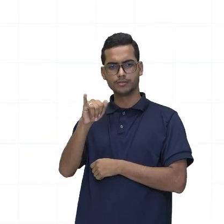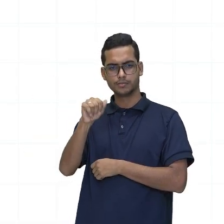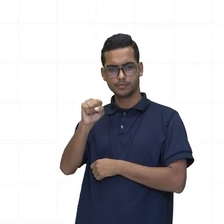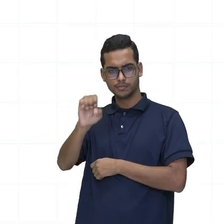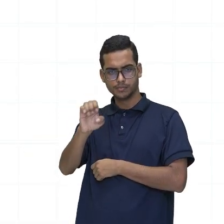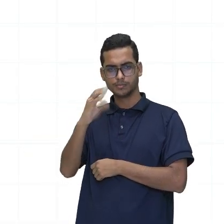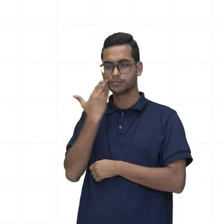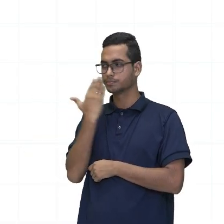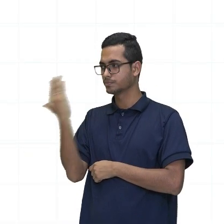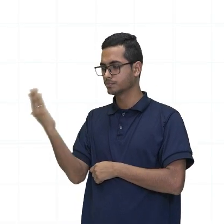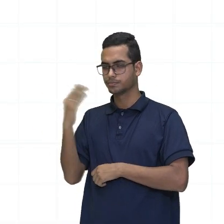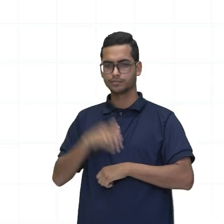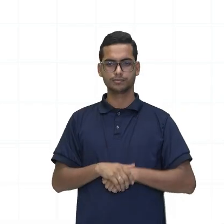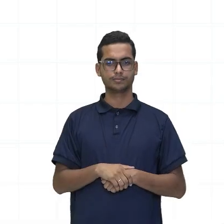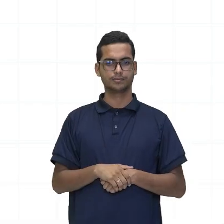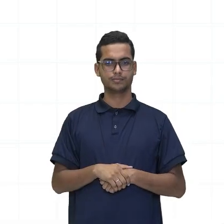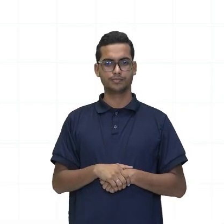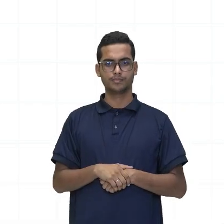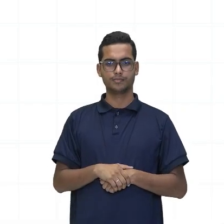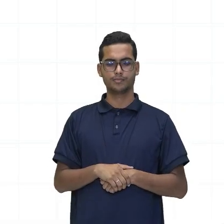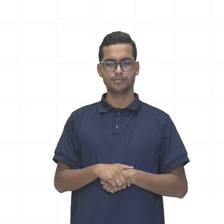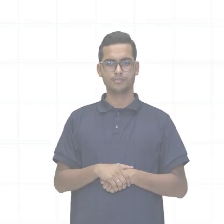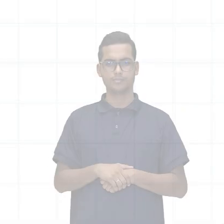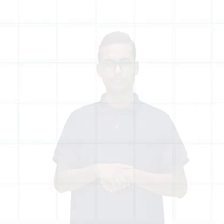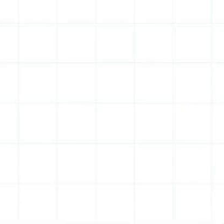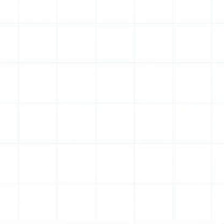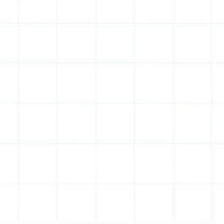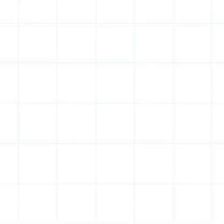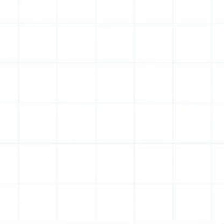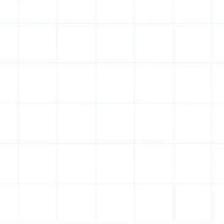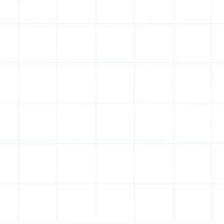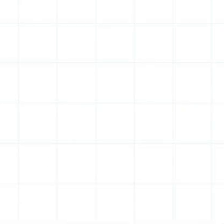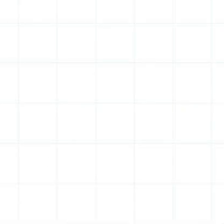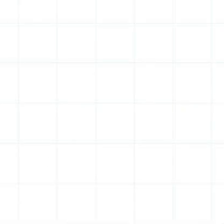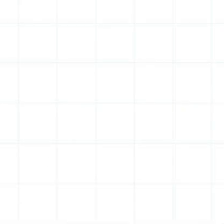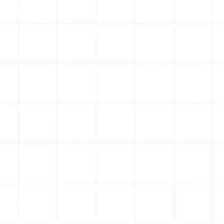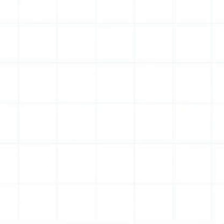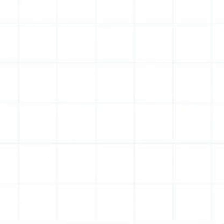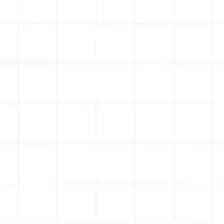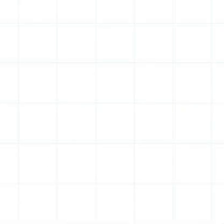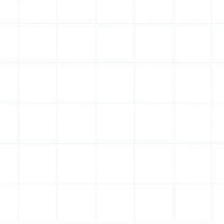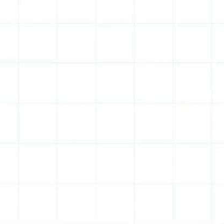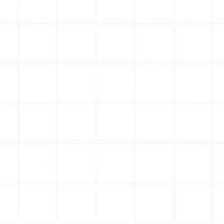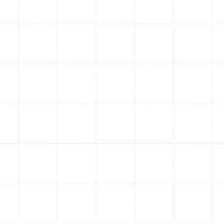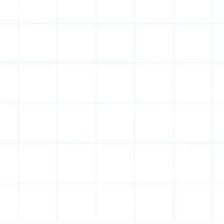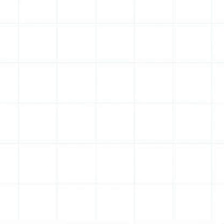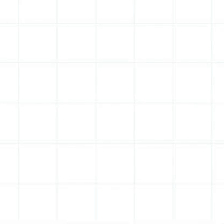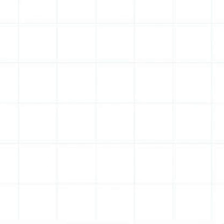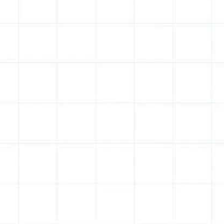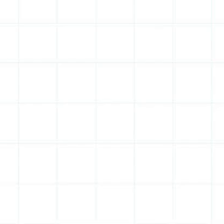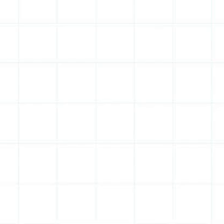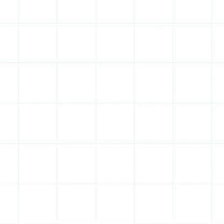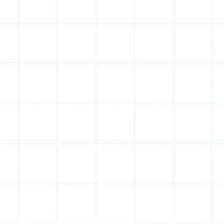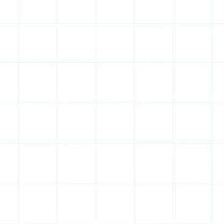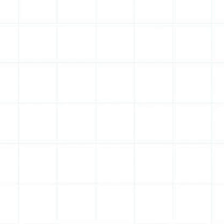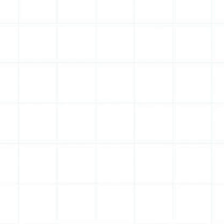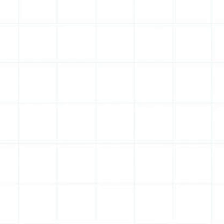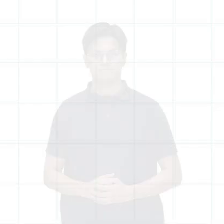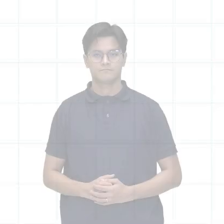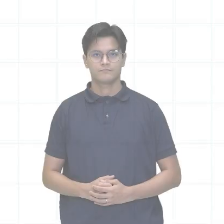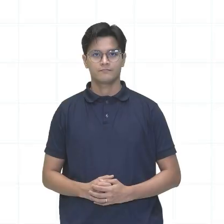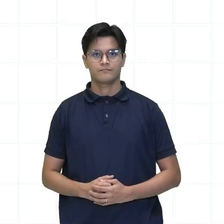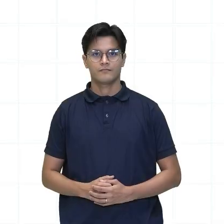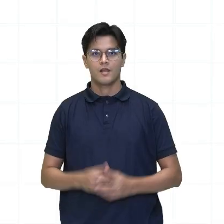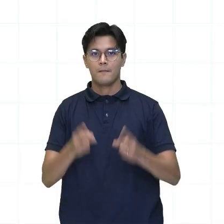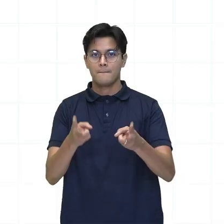protozoário que é chamada aí de Giardia lamblia. Vejam que a característica do nome